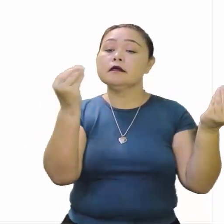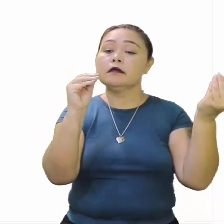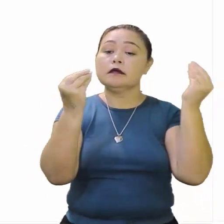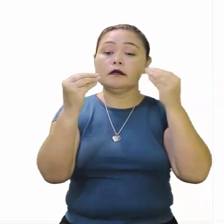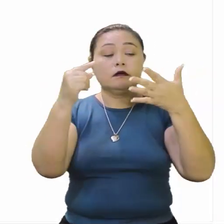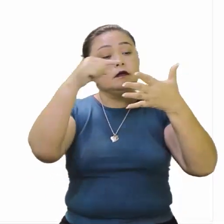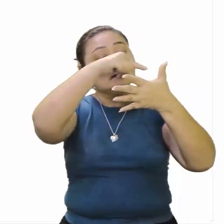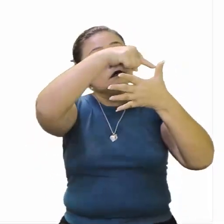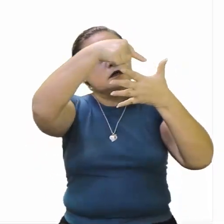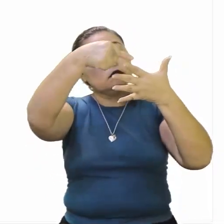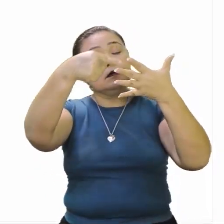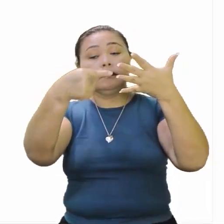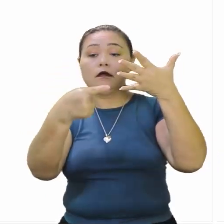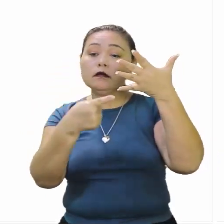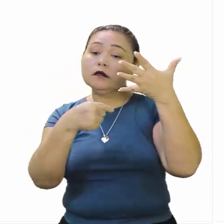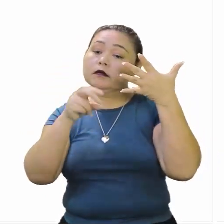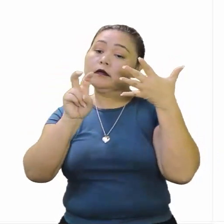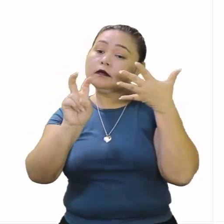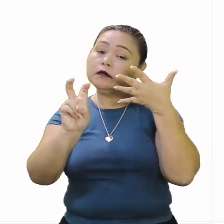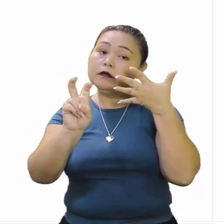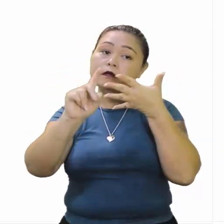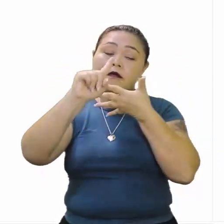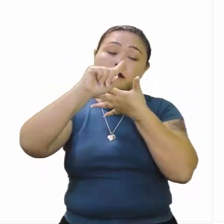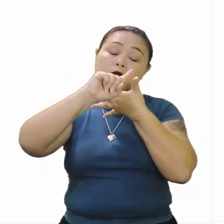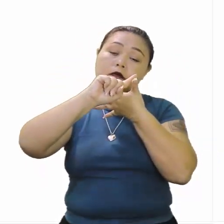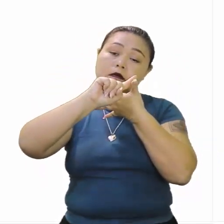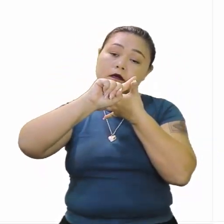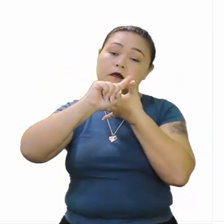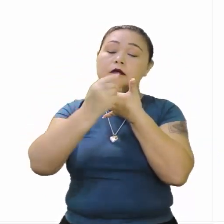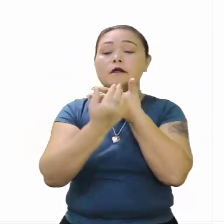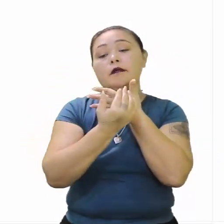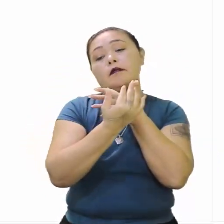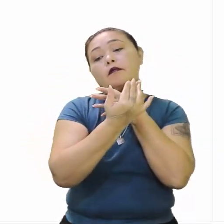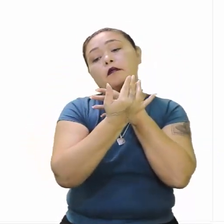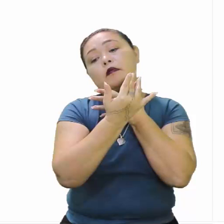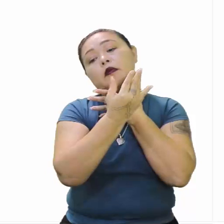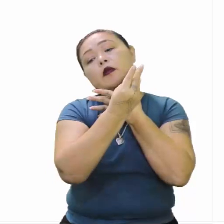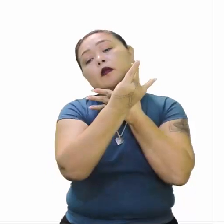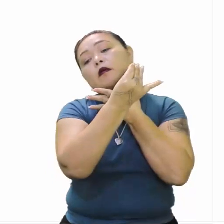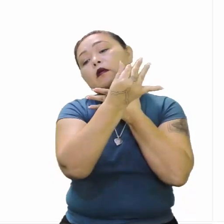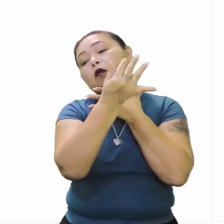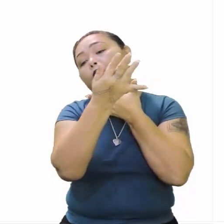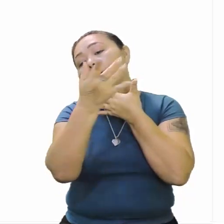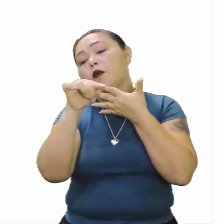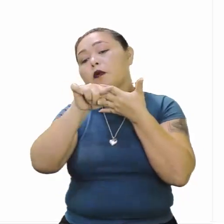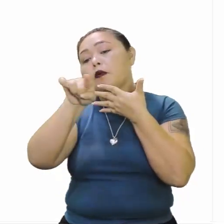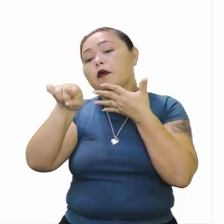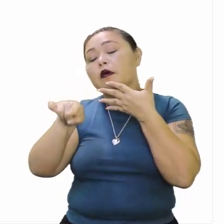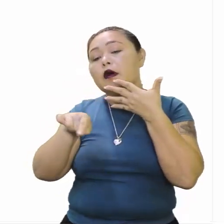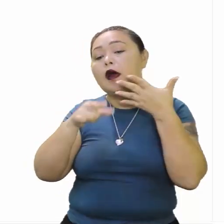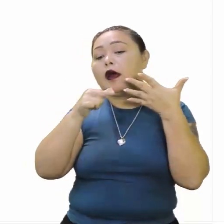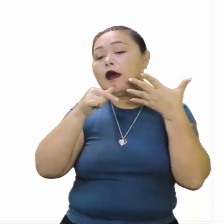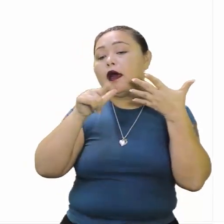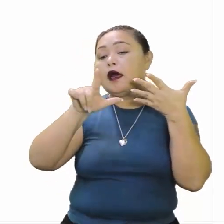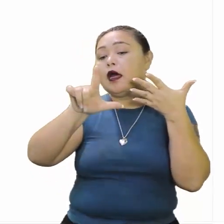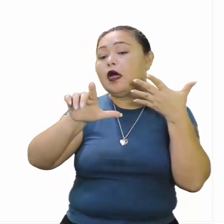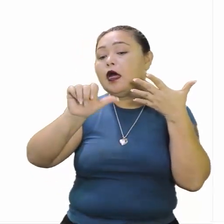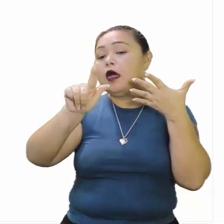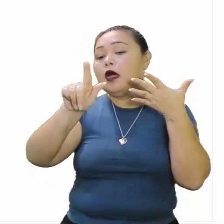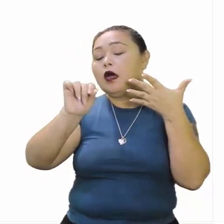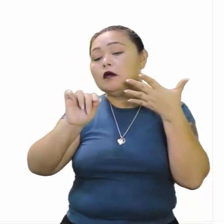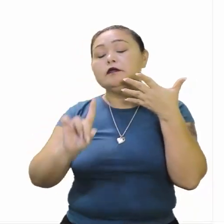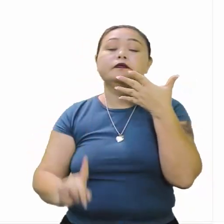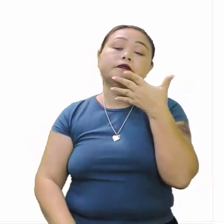5 etapas. A evaporação, conforme vocês viram, que a água dos lagos, né, ela